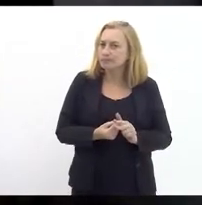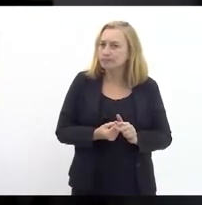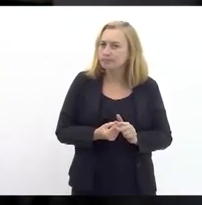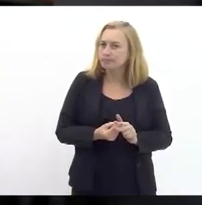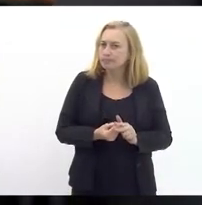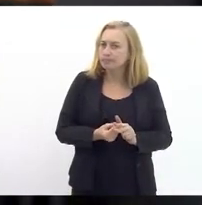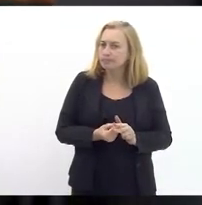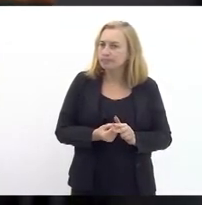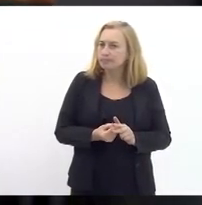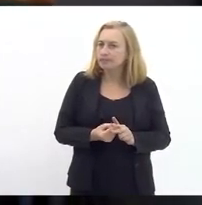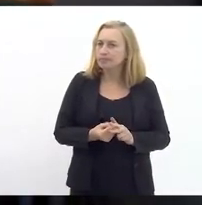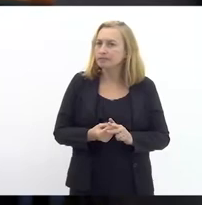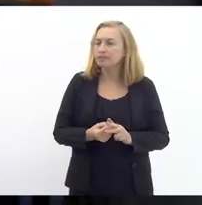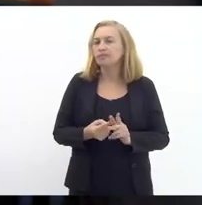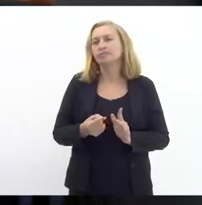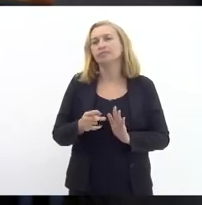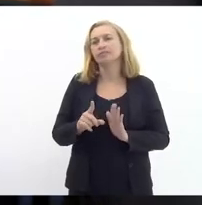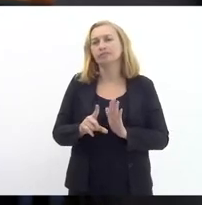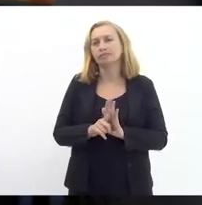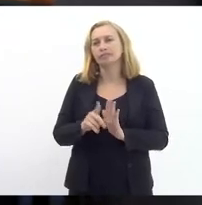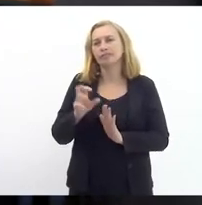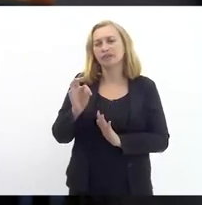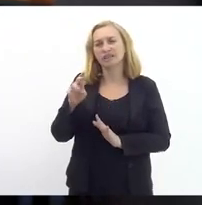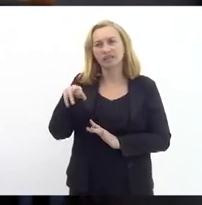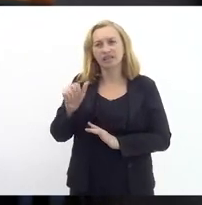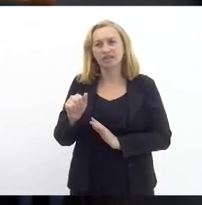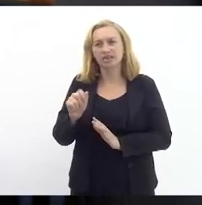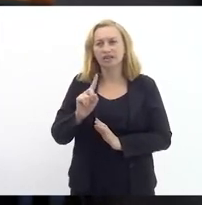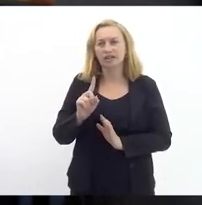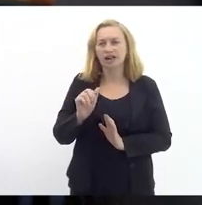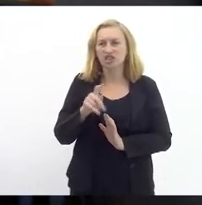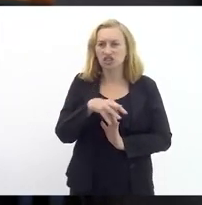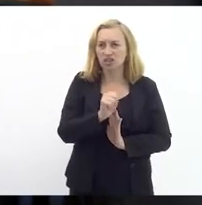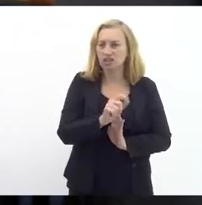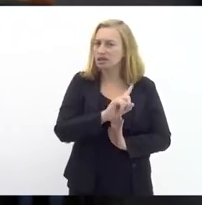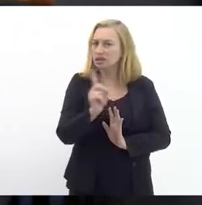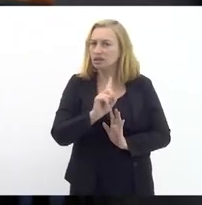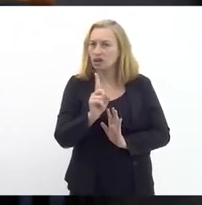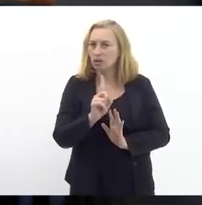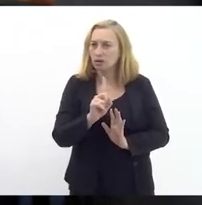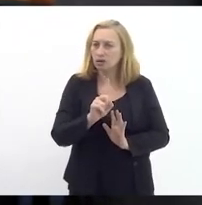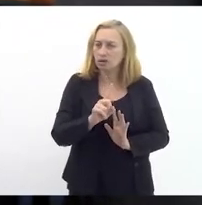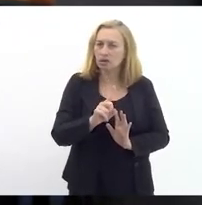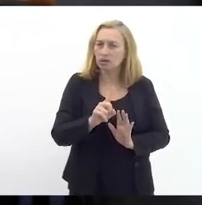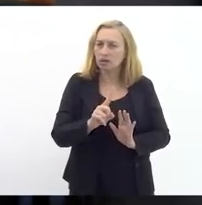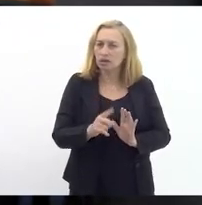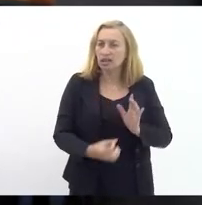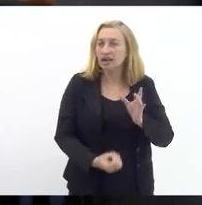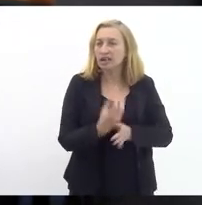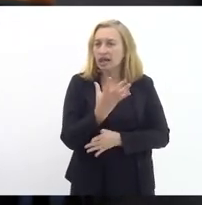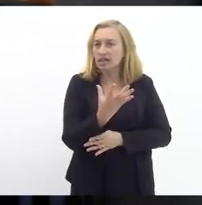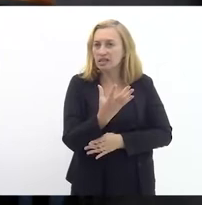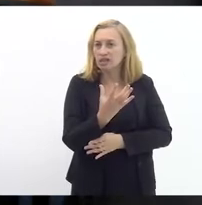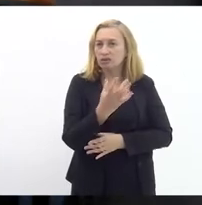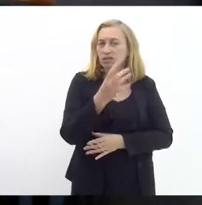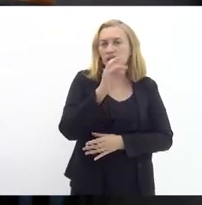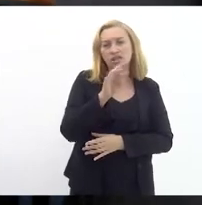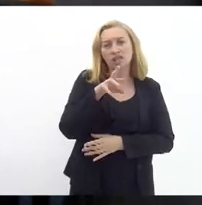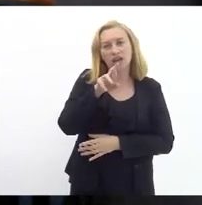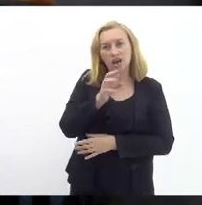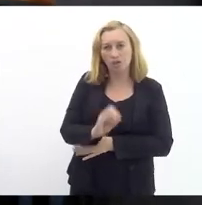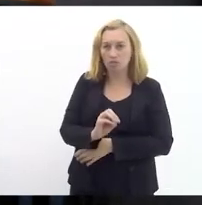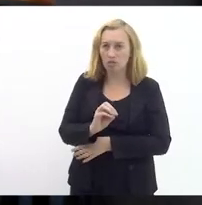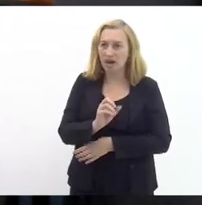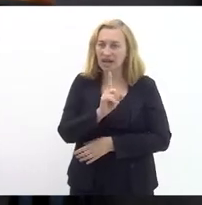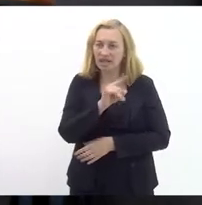através de termo aditivo, e a agência ela não participa da confecção dos termos aditivos nem sugere pelo poder